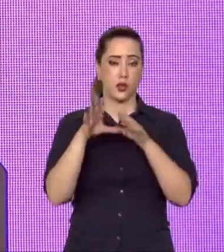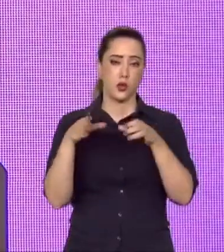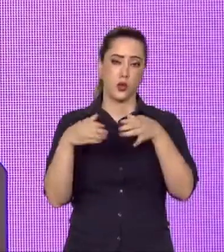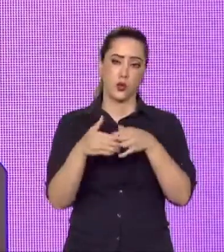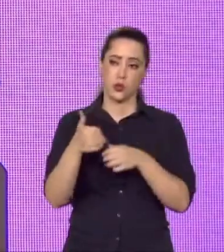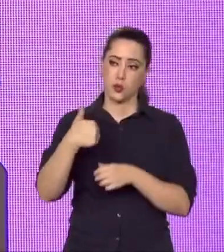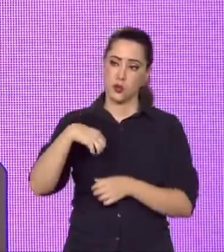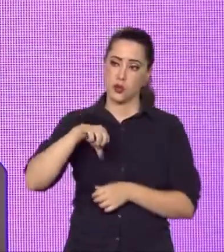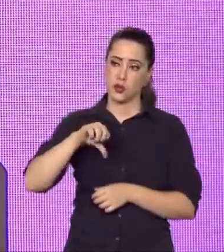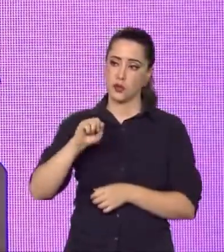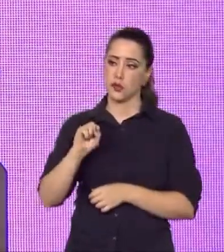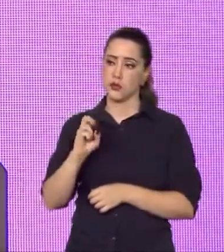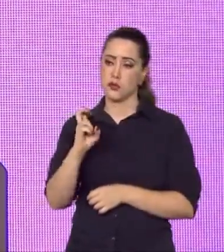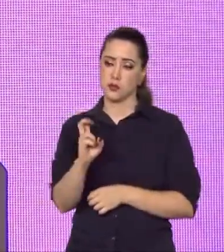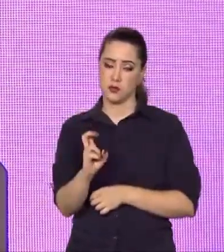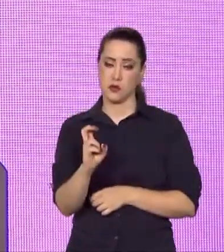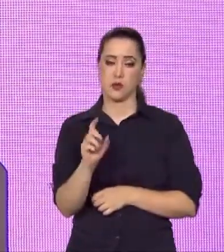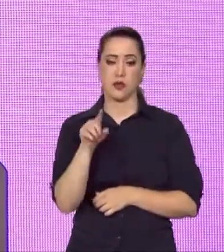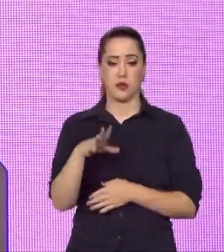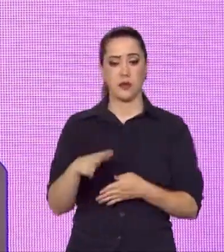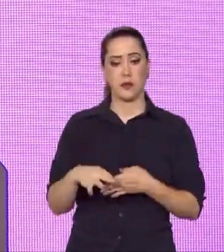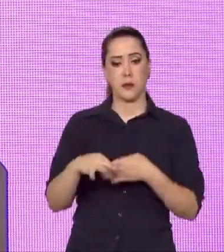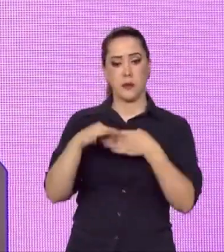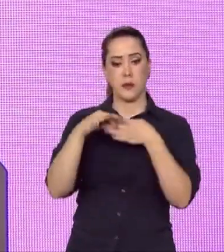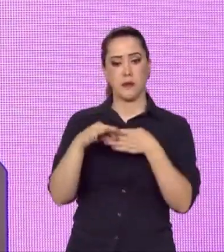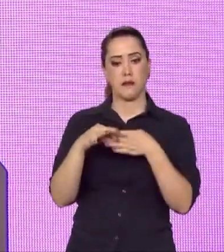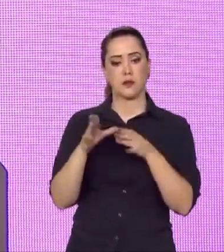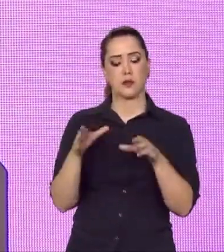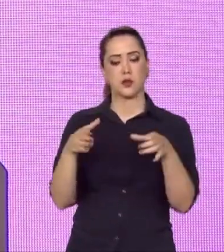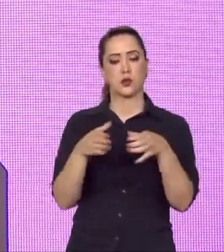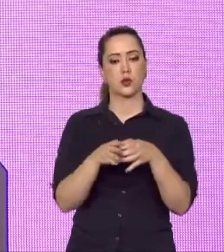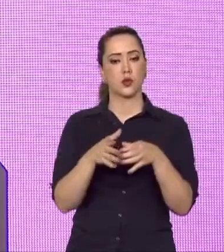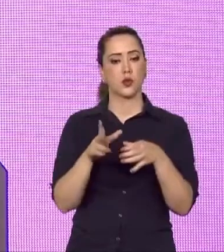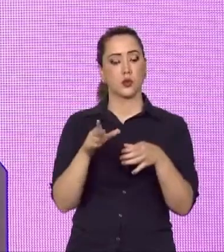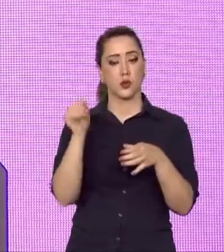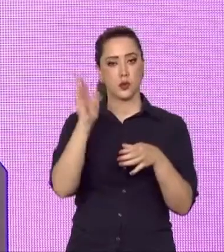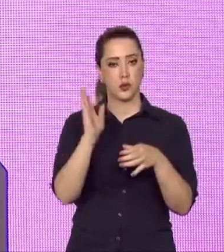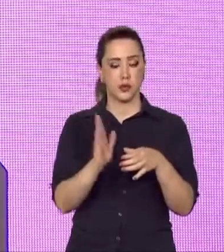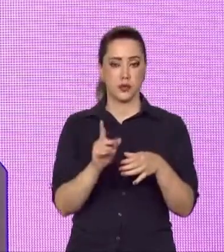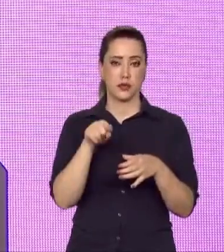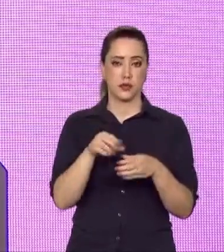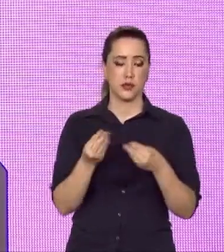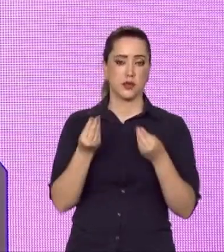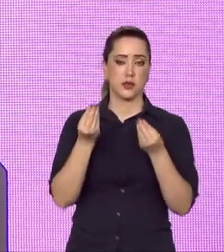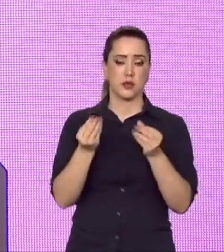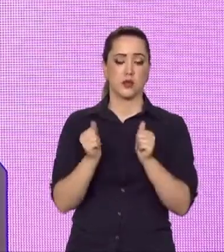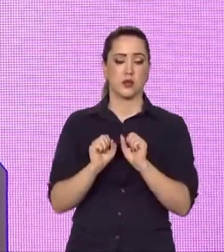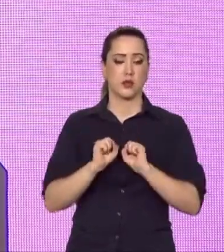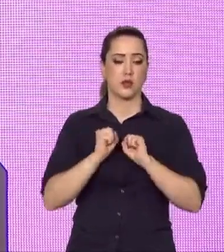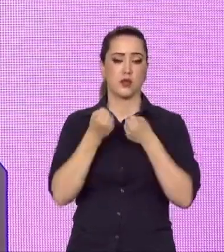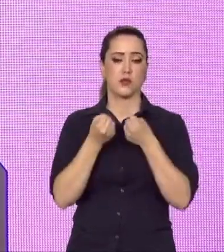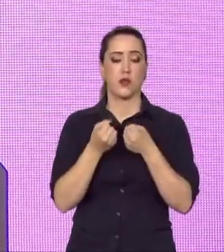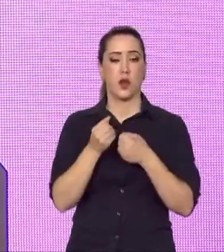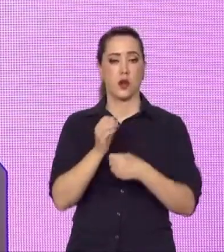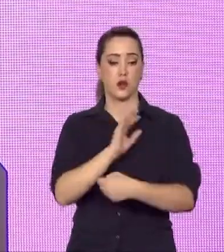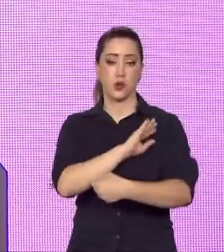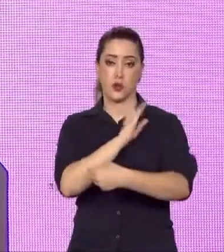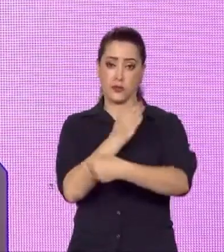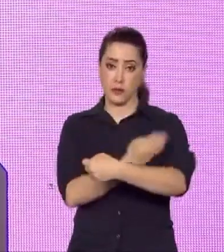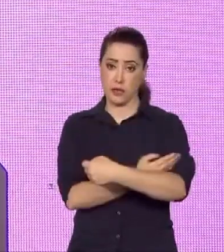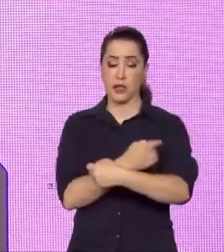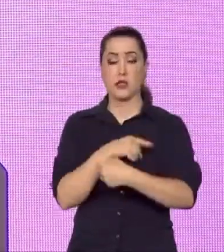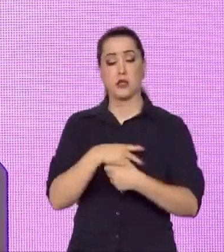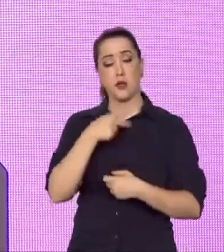1995. Ela liderou essa delegação brasileira e levou os seus esforços feministas e fez um